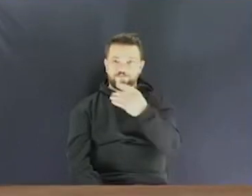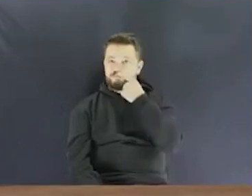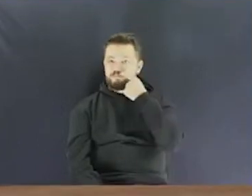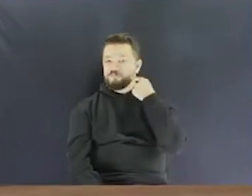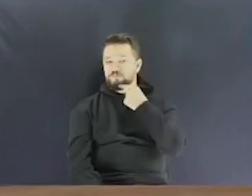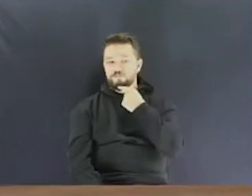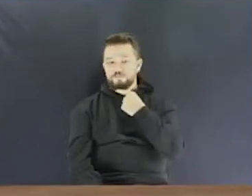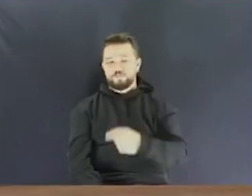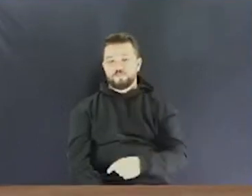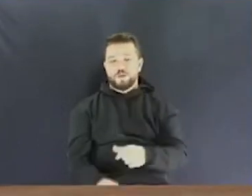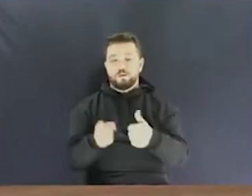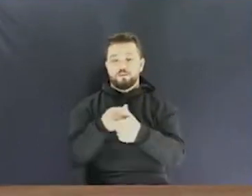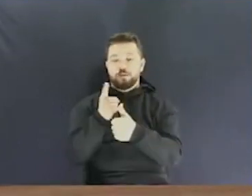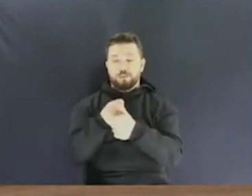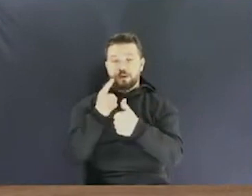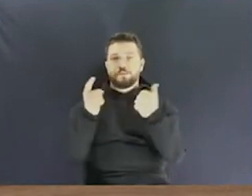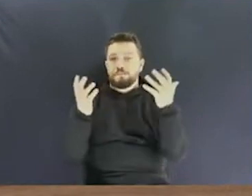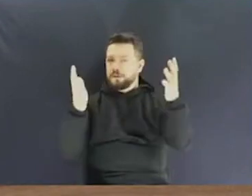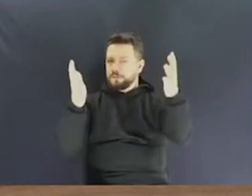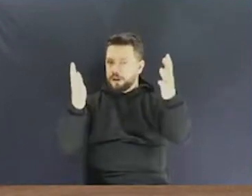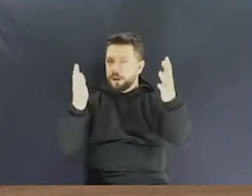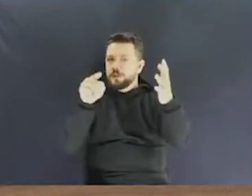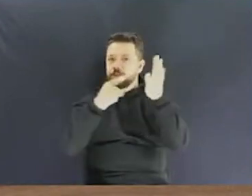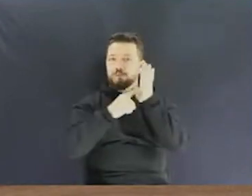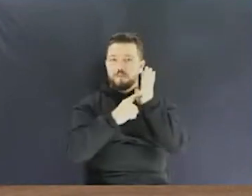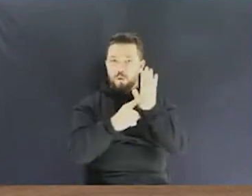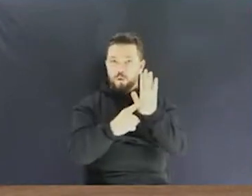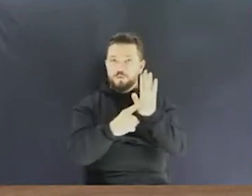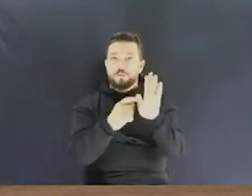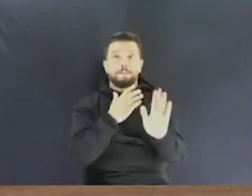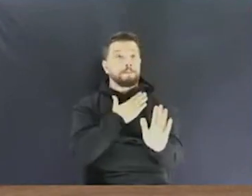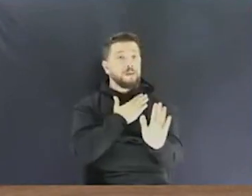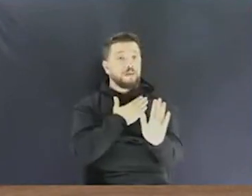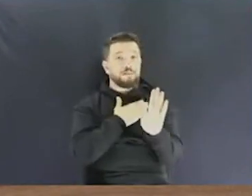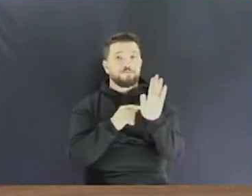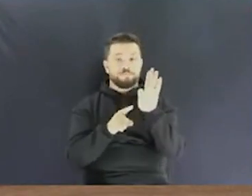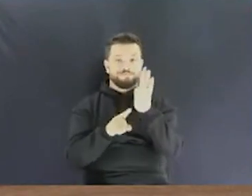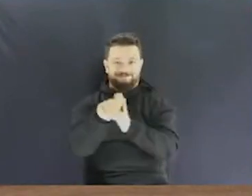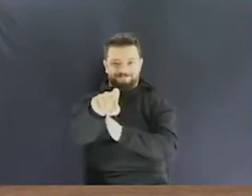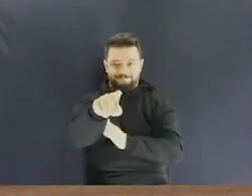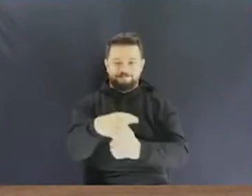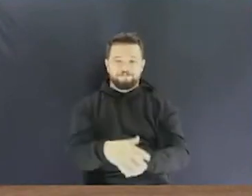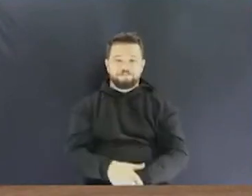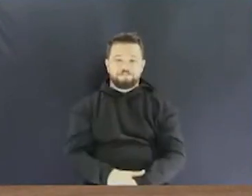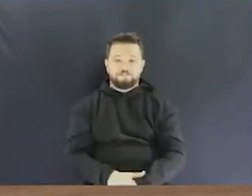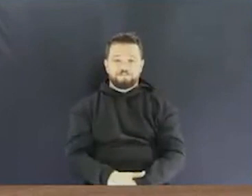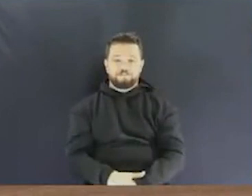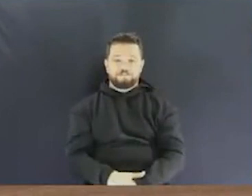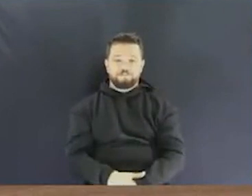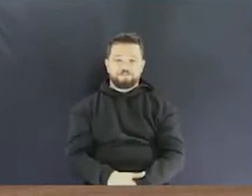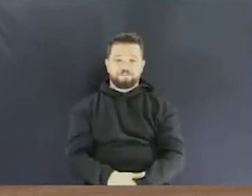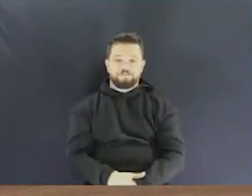Parabéns pela apresentação. A minha pergunta está ali a respeito da questão ambiental, quando vocês